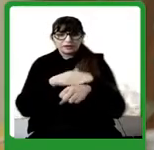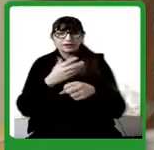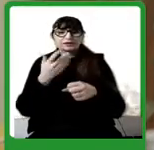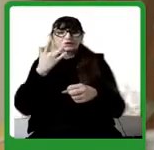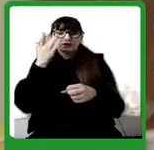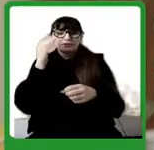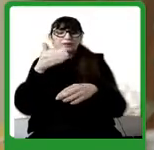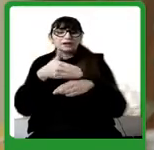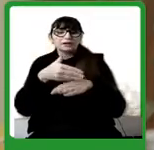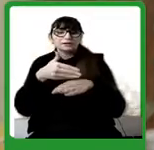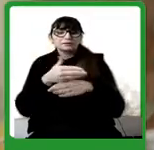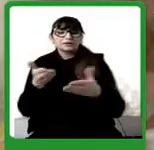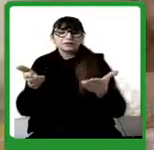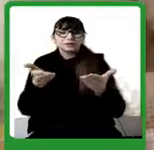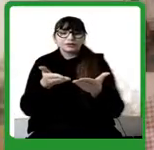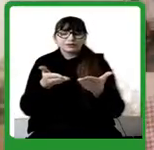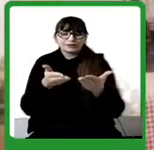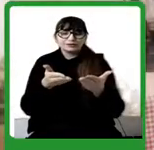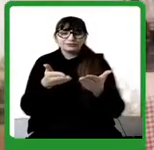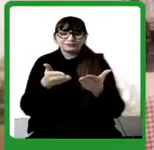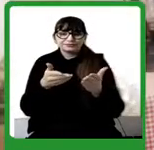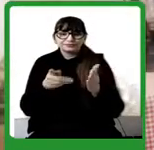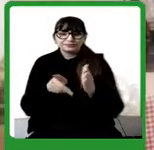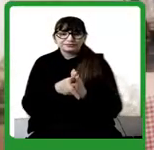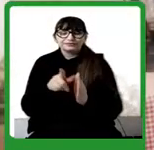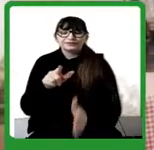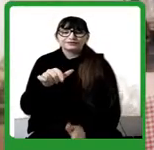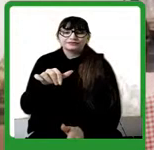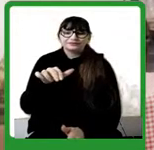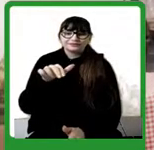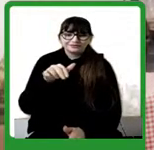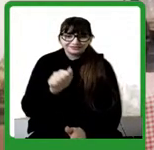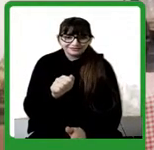aí, ó? Vou ler ali, ó. A Luana, a